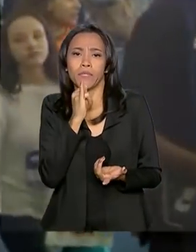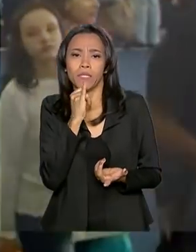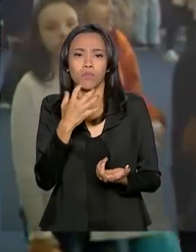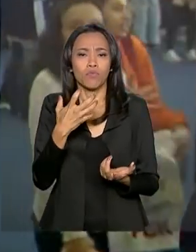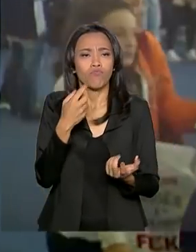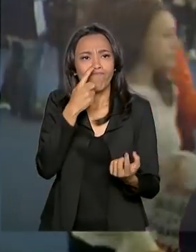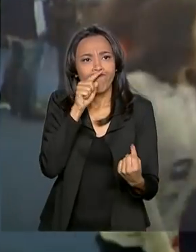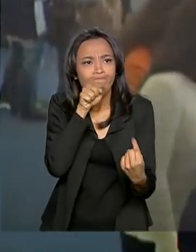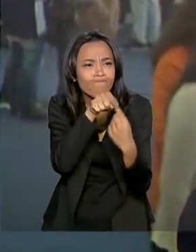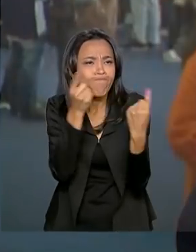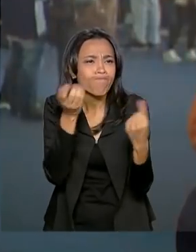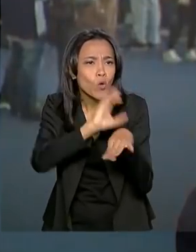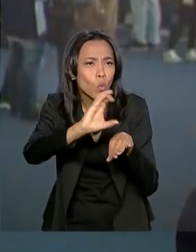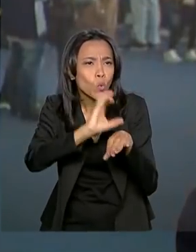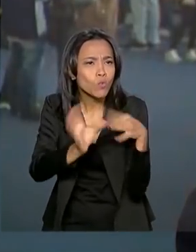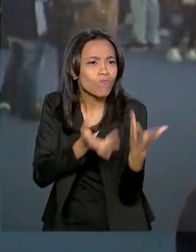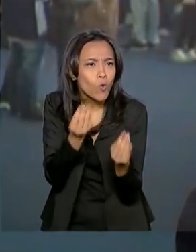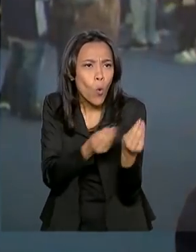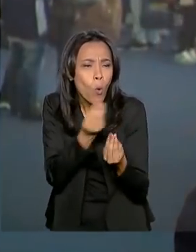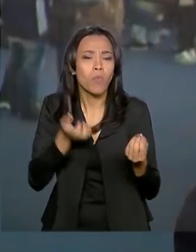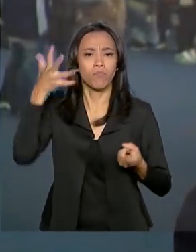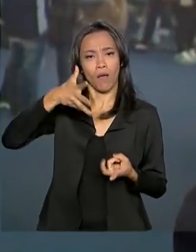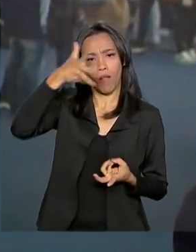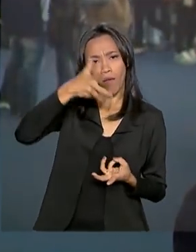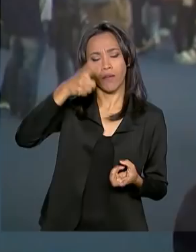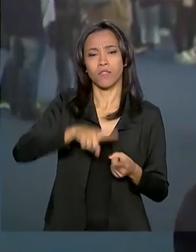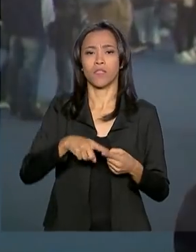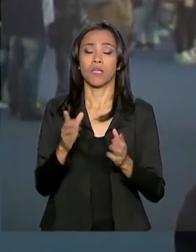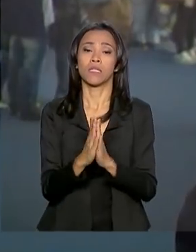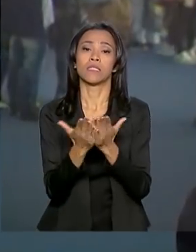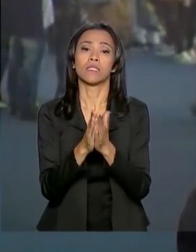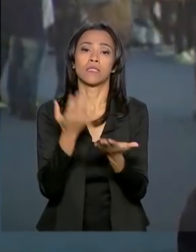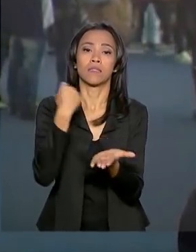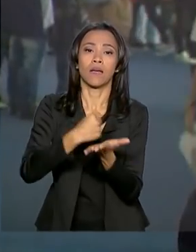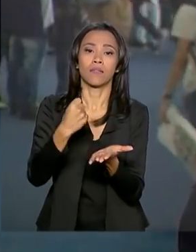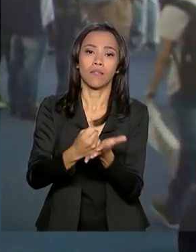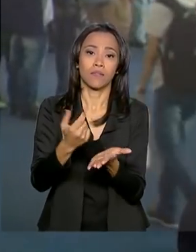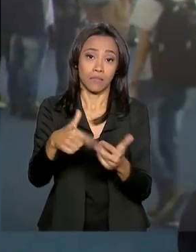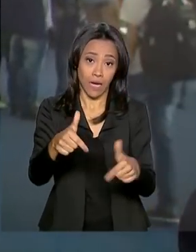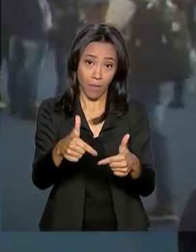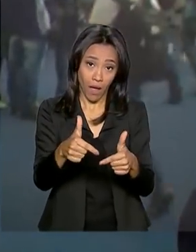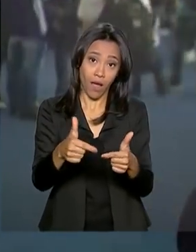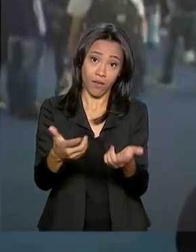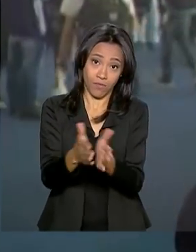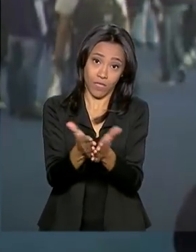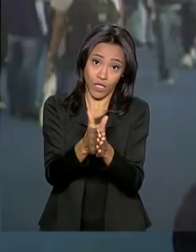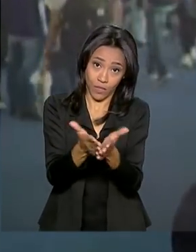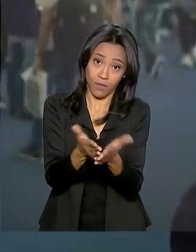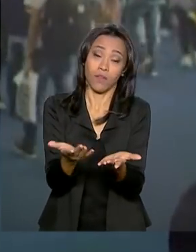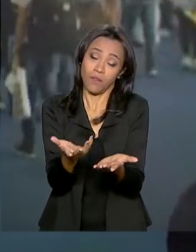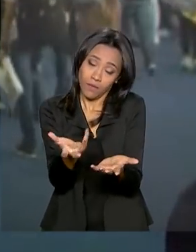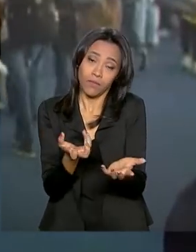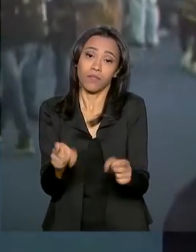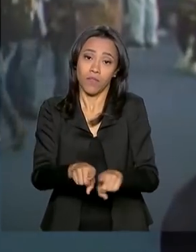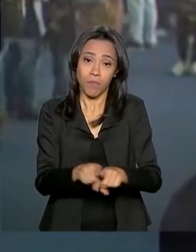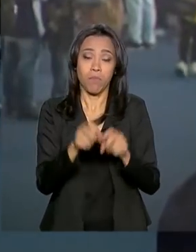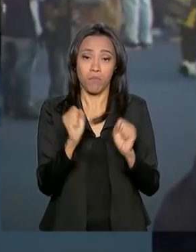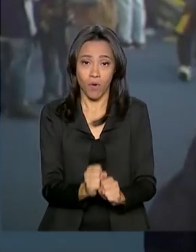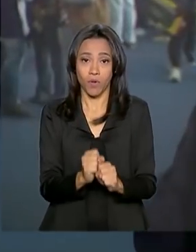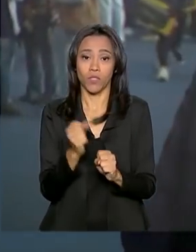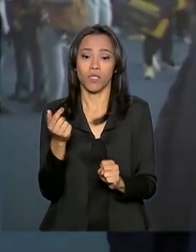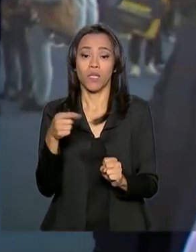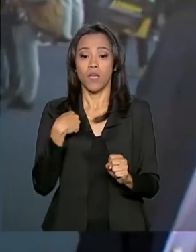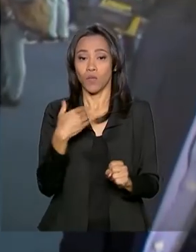também emitir carteira de trabalho e participar de um espaço totalmente dedicado ao empreendedorismo. Eu estou ao lado